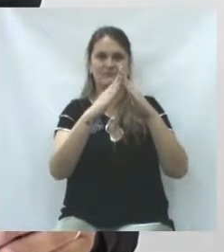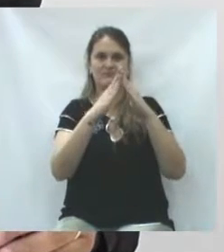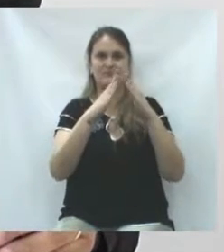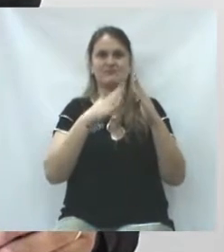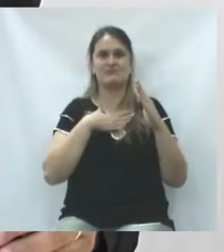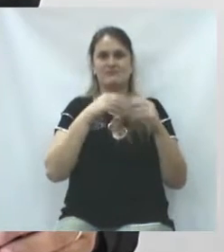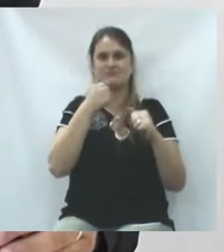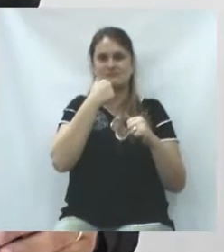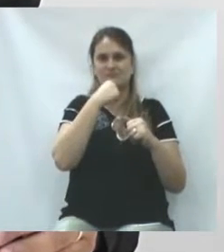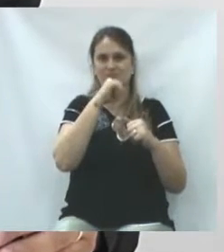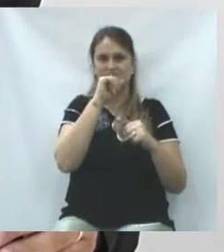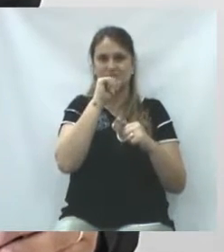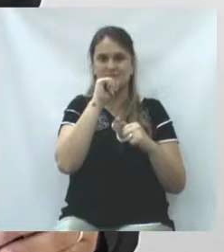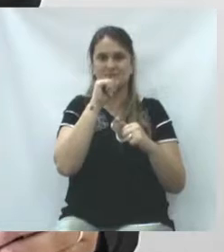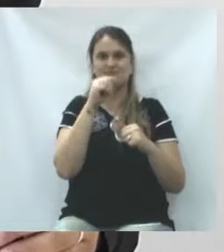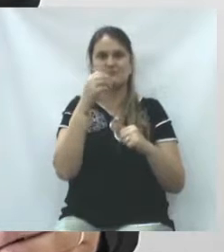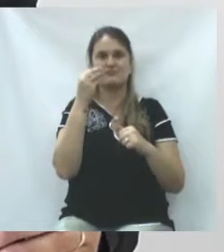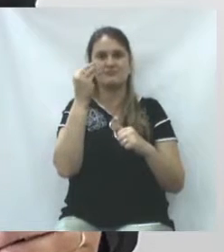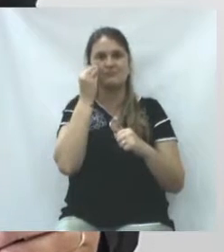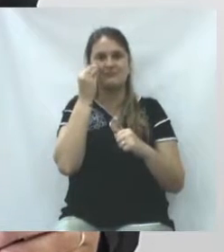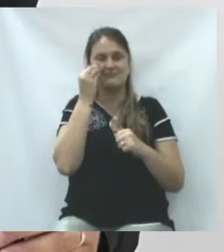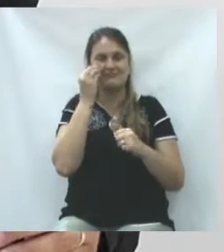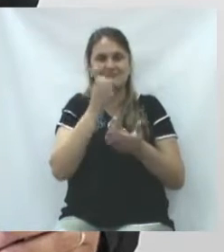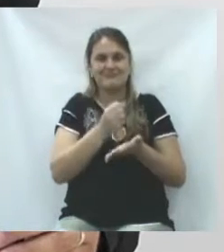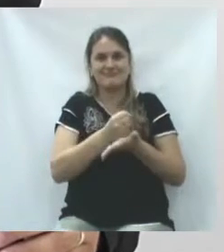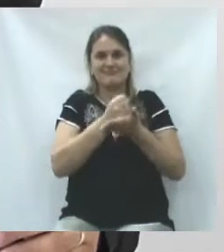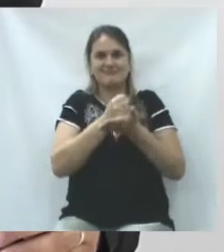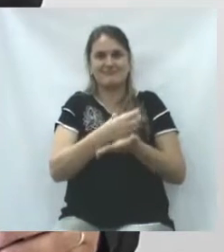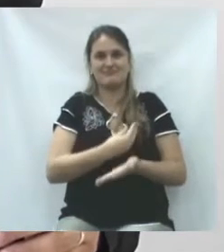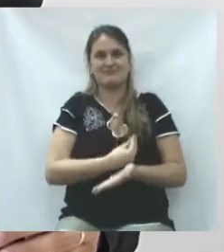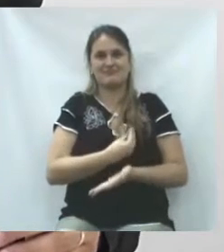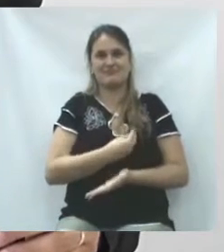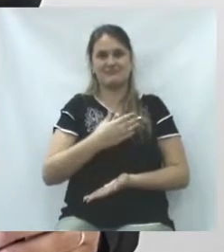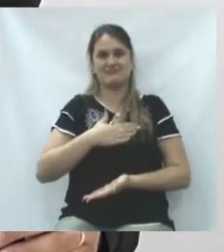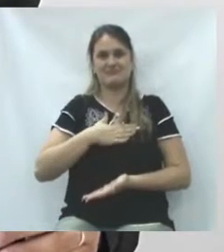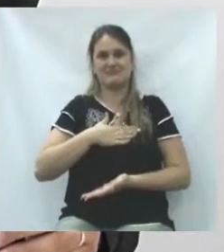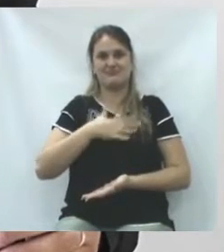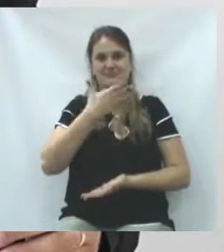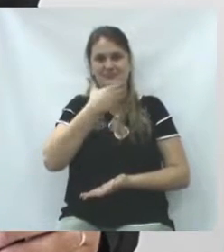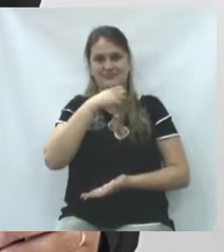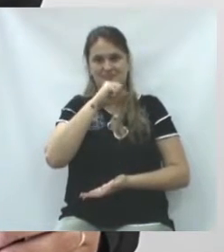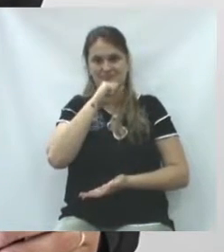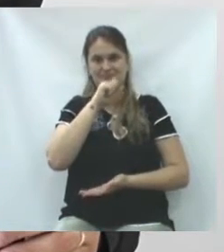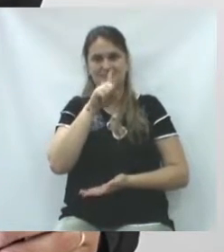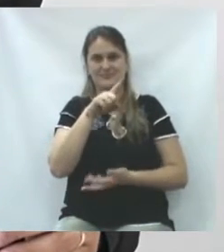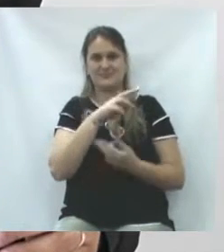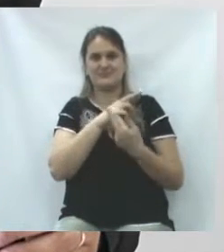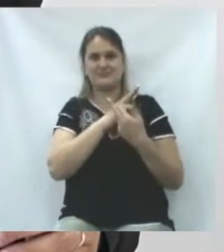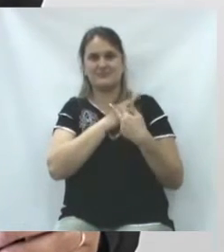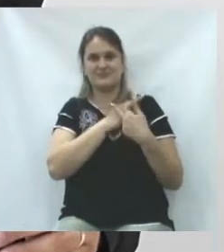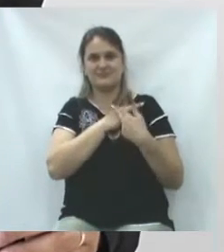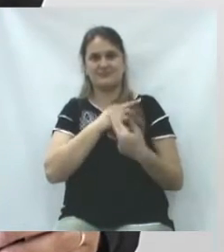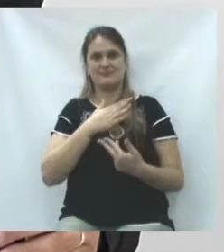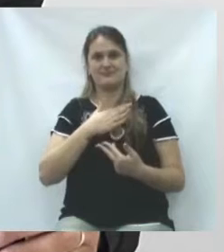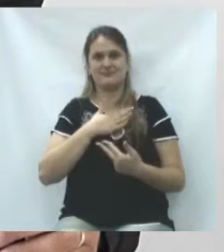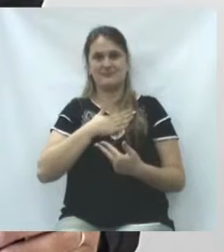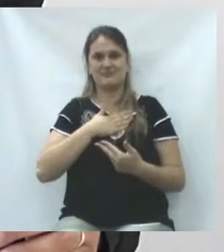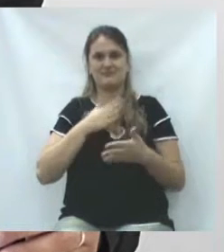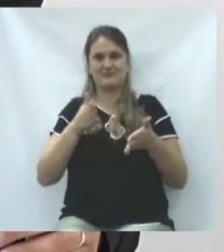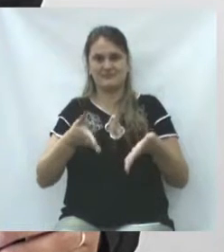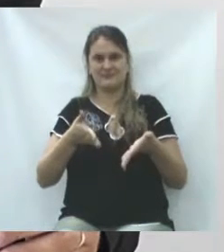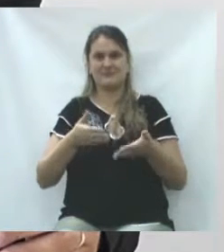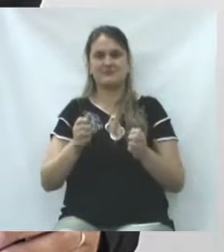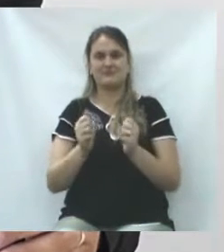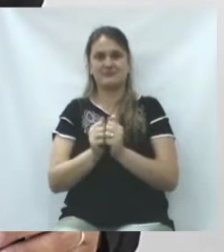tentar salvar aquele que é responsável, né, por eu hoje estar aqui juntamente com a minha